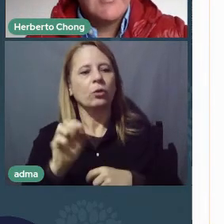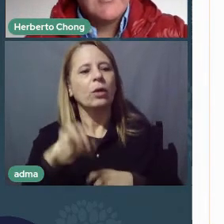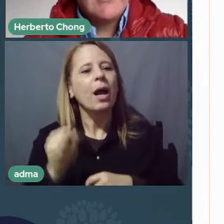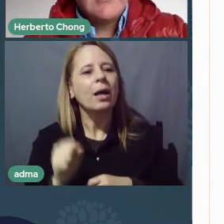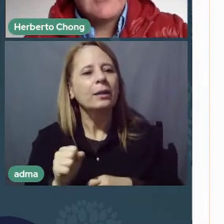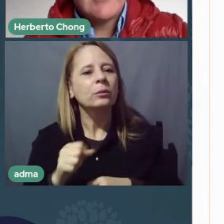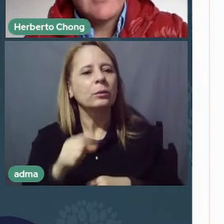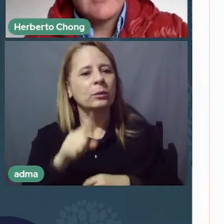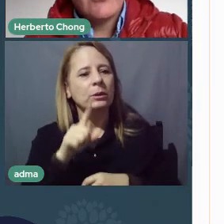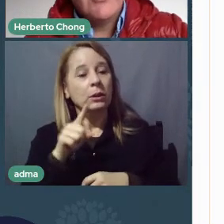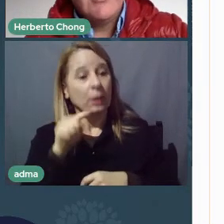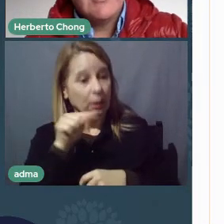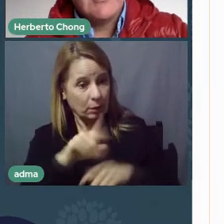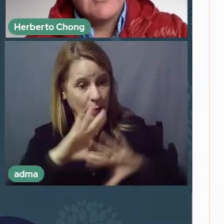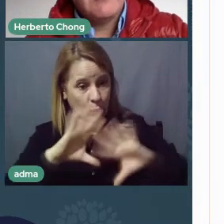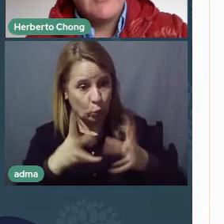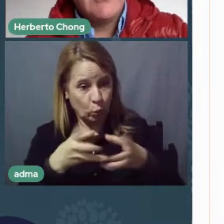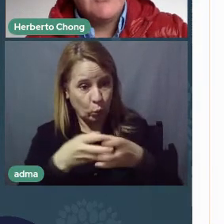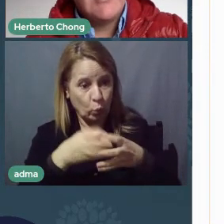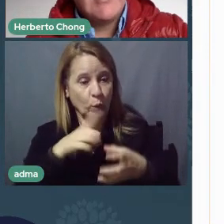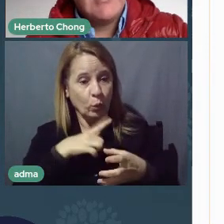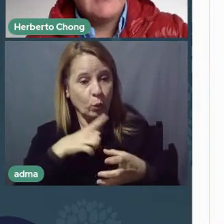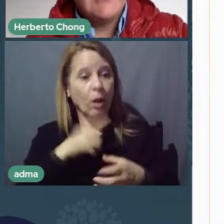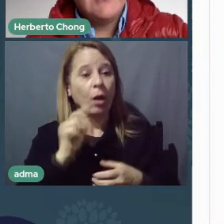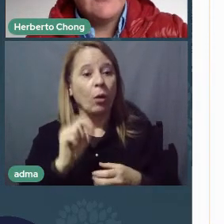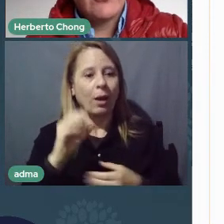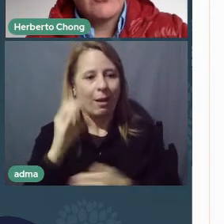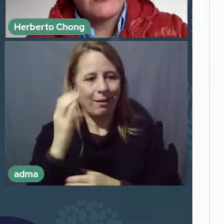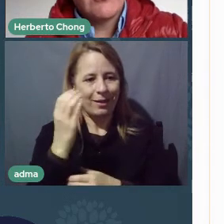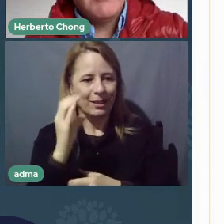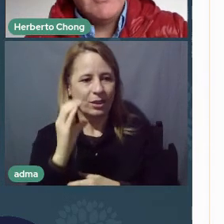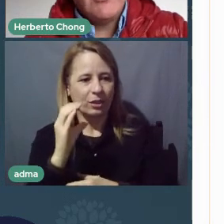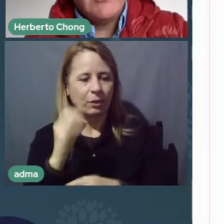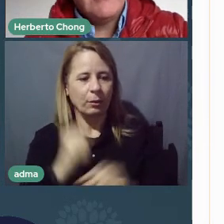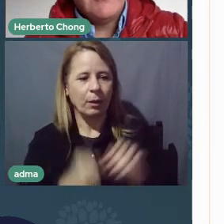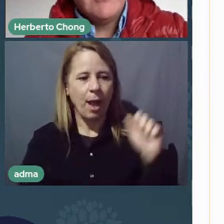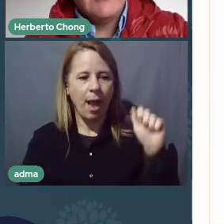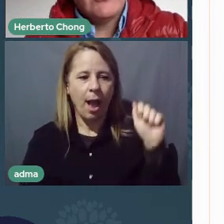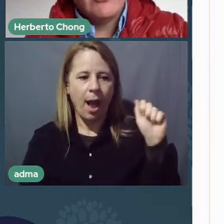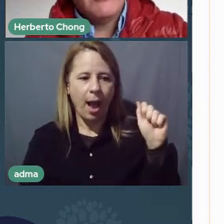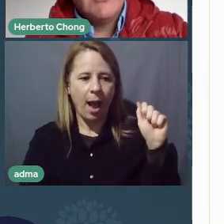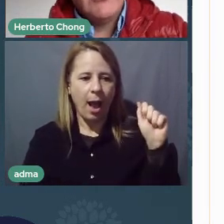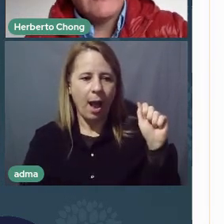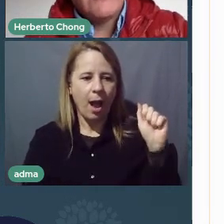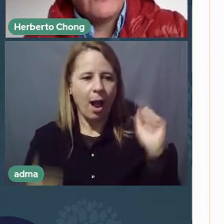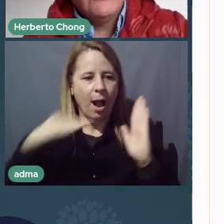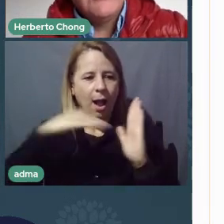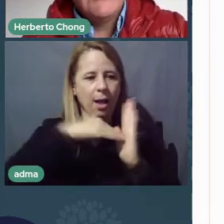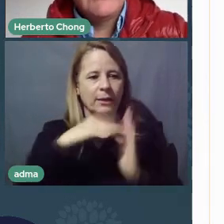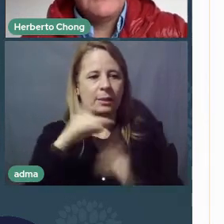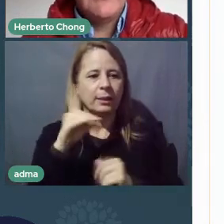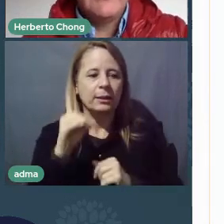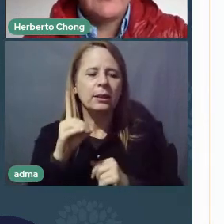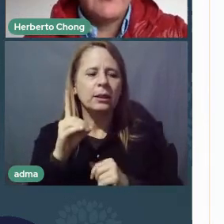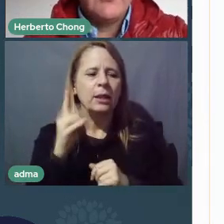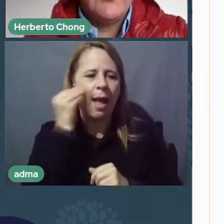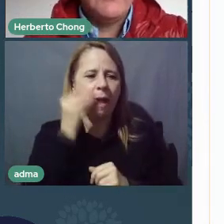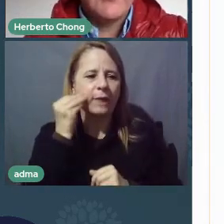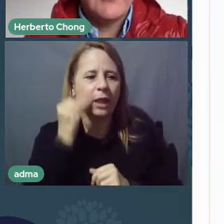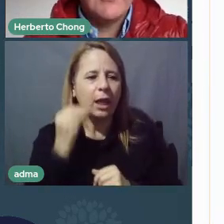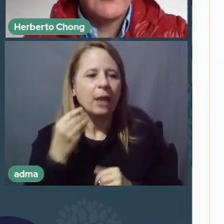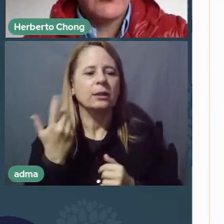científicas. E essa categoria ela vai de A a D, de acordo com a melhor evidência ou a melhor fonte de